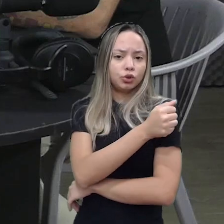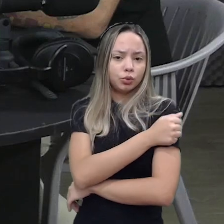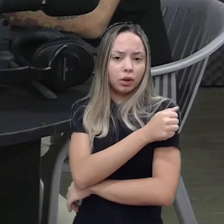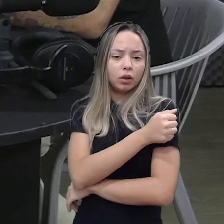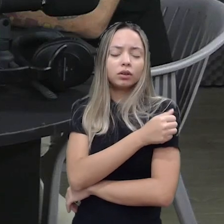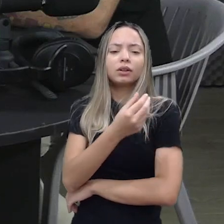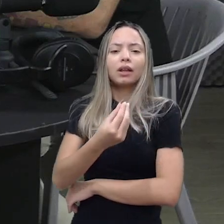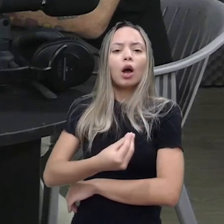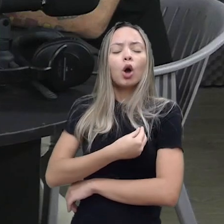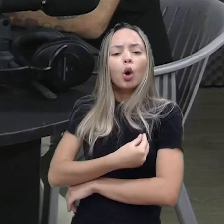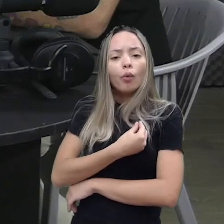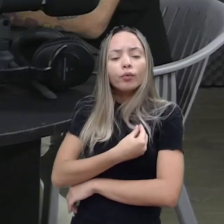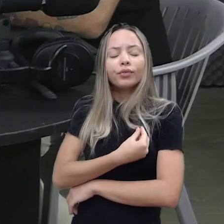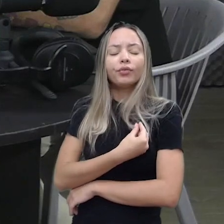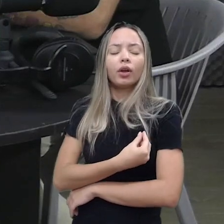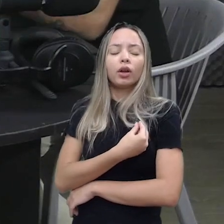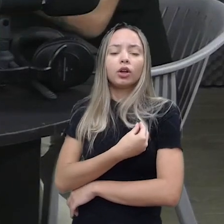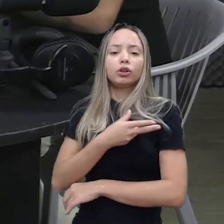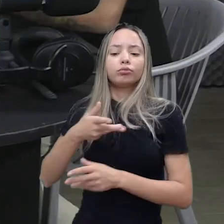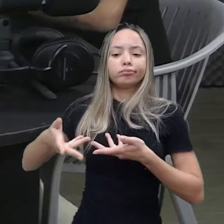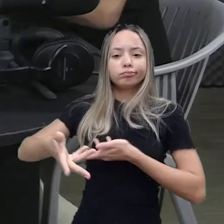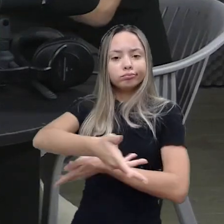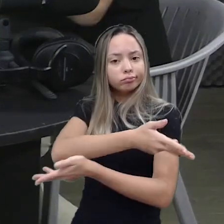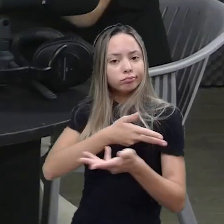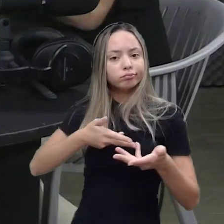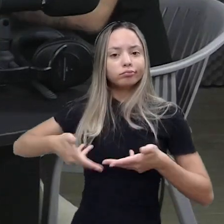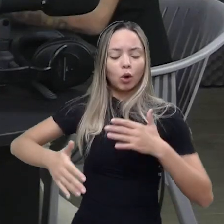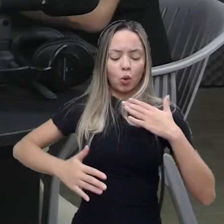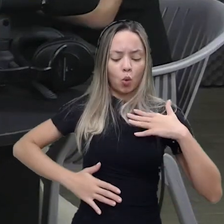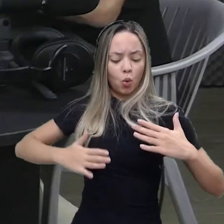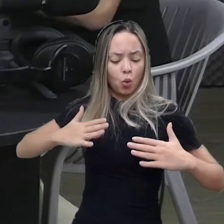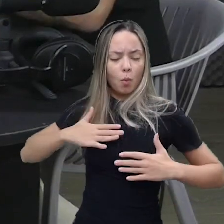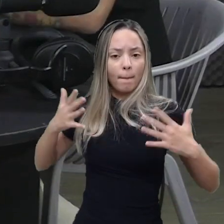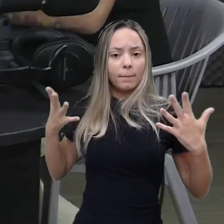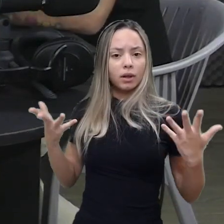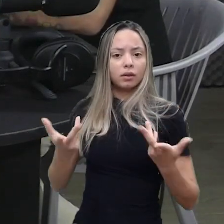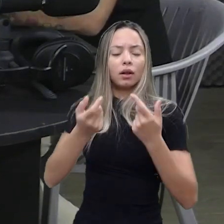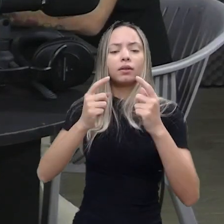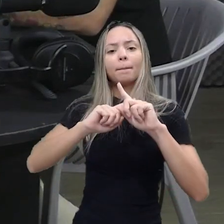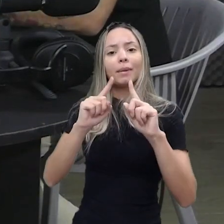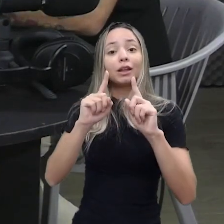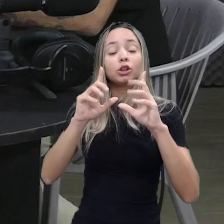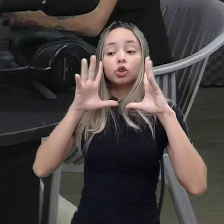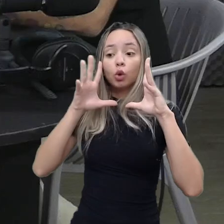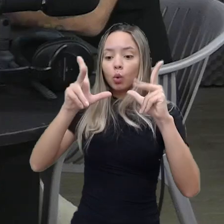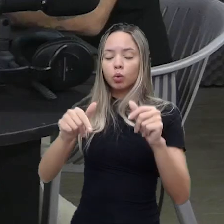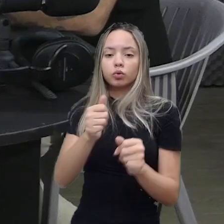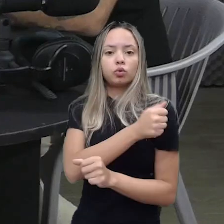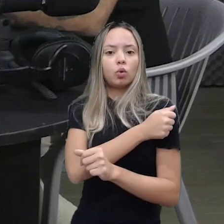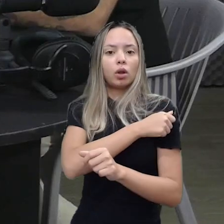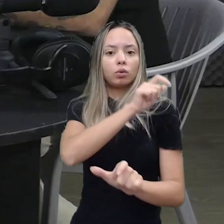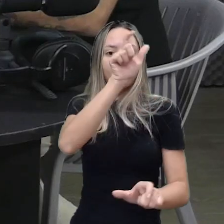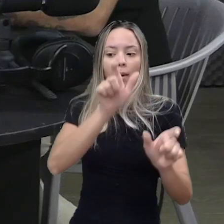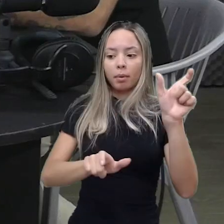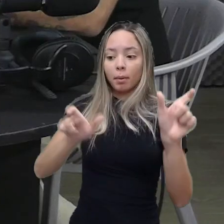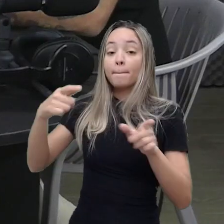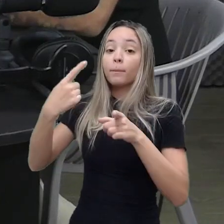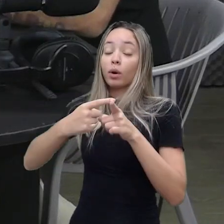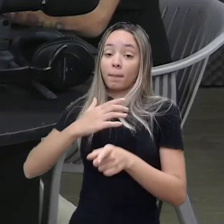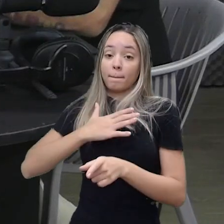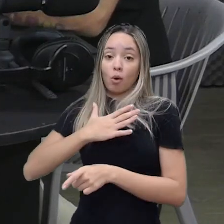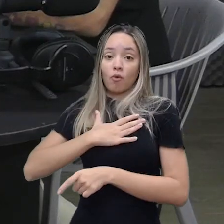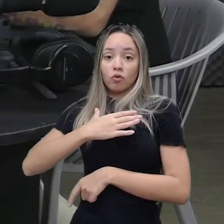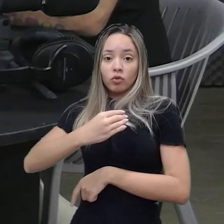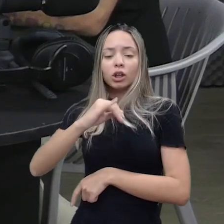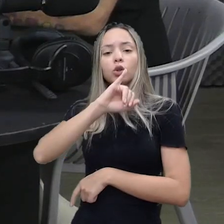convivendo com o seu corpo, com as suas habilidades, é na vida de todos os estudantes, porque o João, meu filho, ele falou para mim